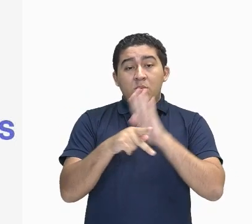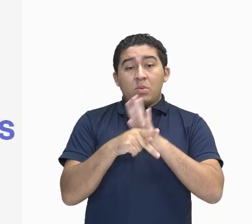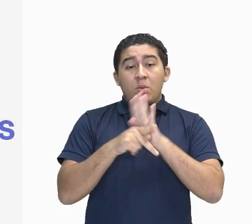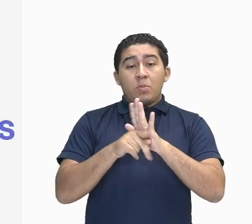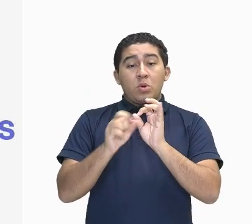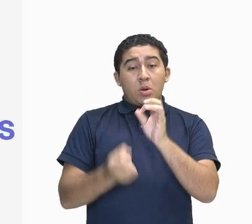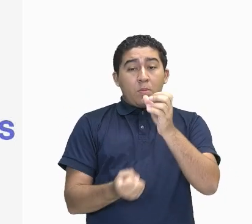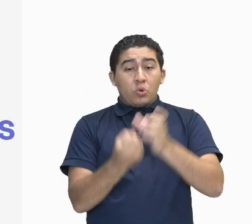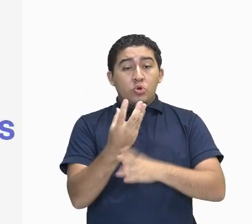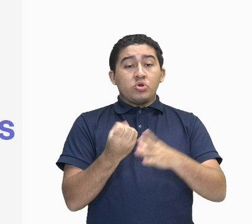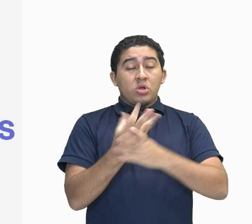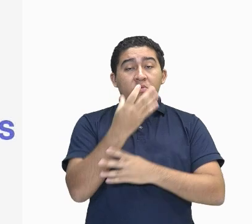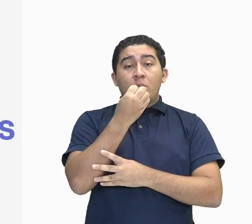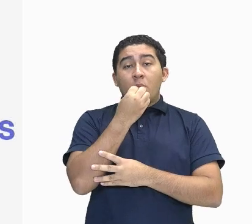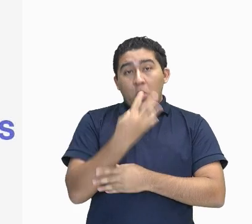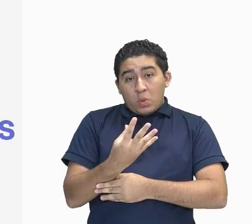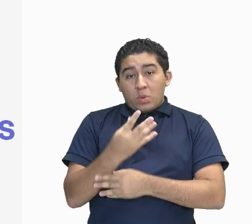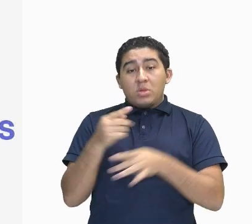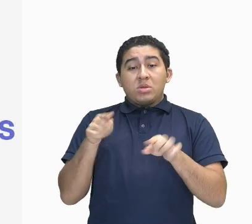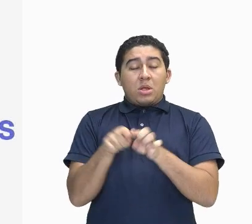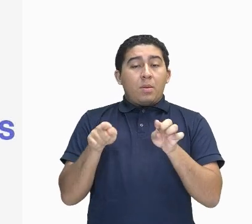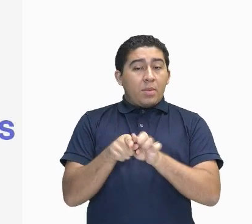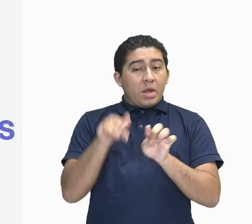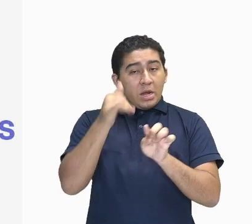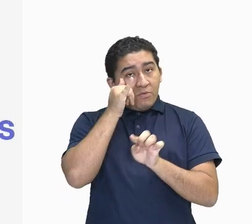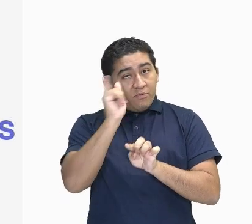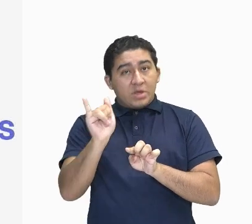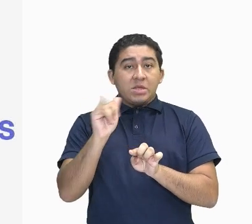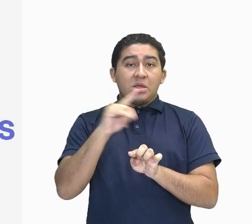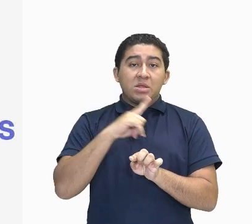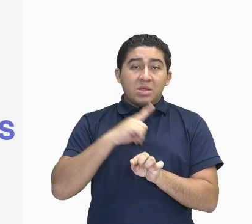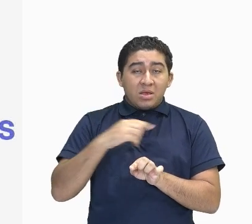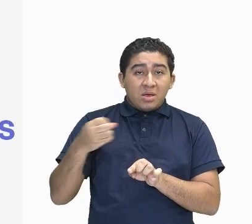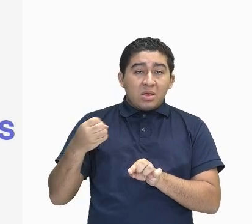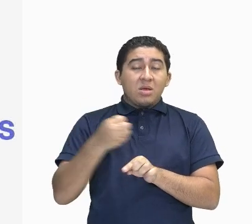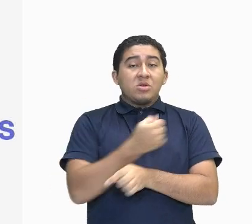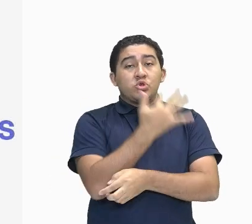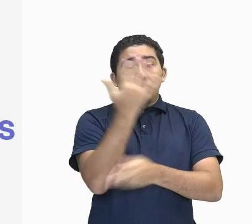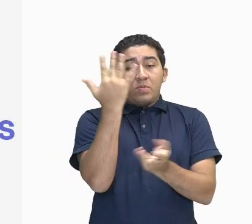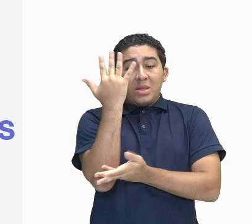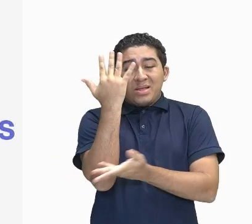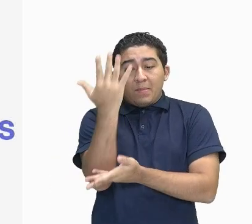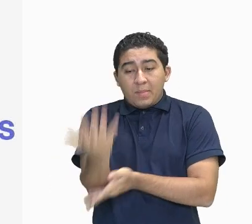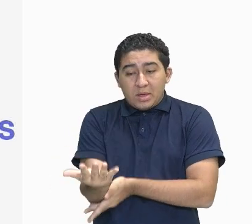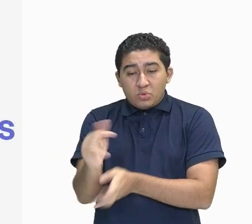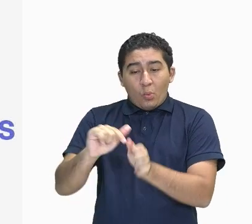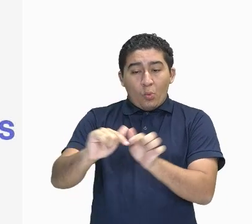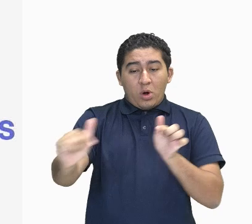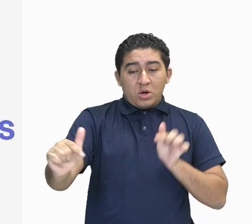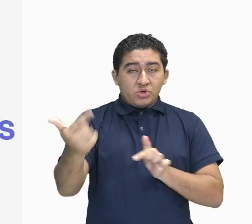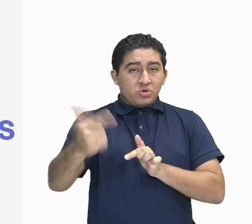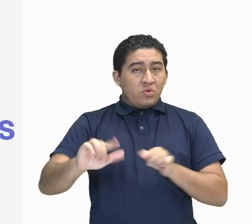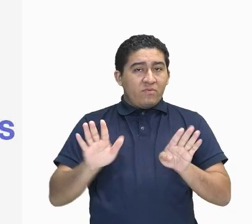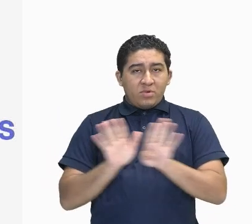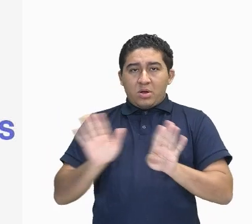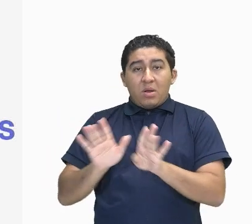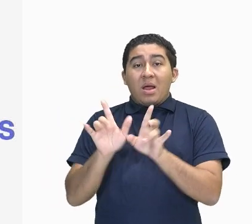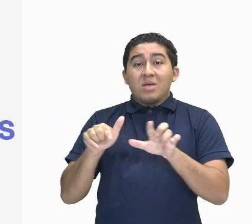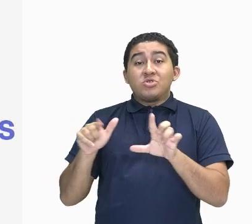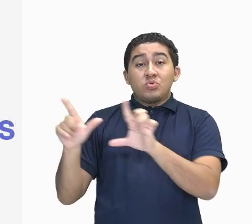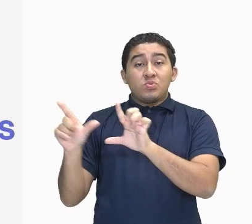alta produtividade sem a necessidade de novos desmatamentos. Realmente ali é diminuir